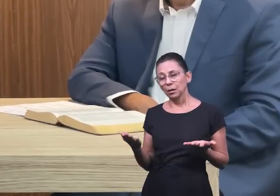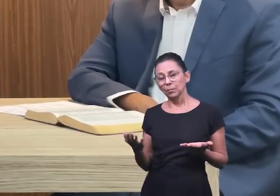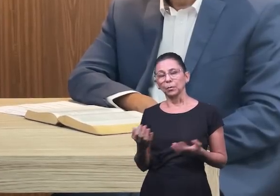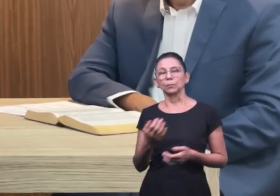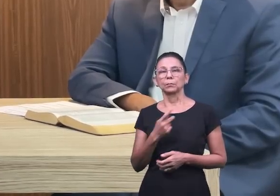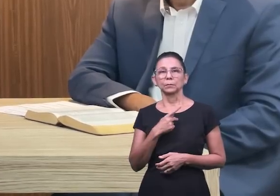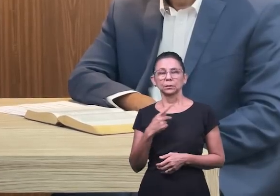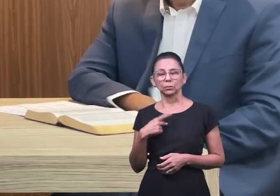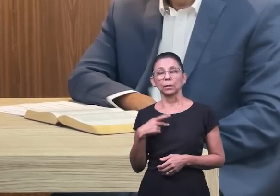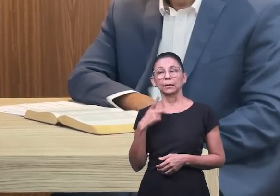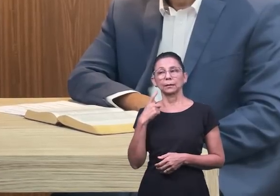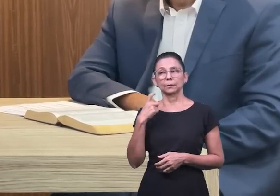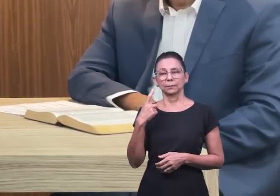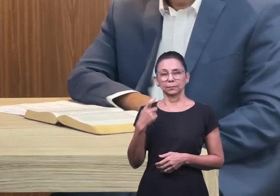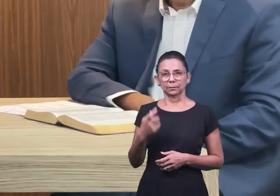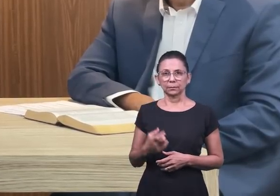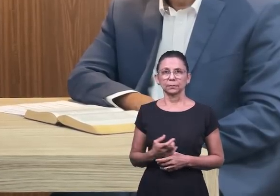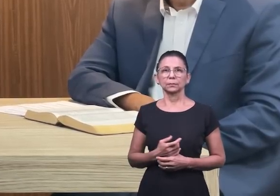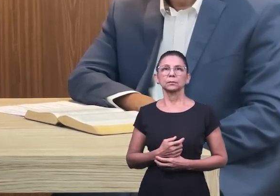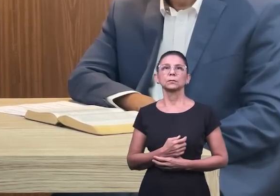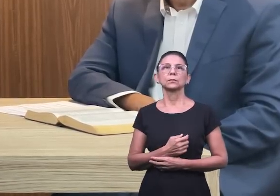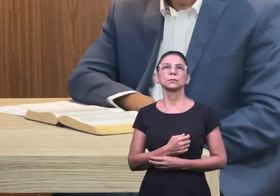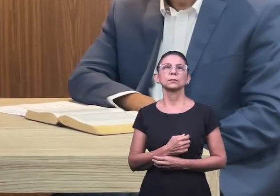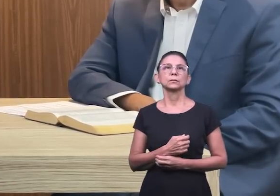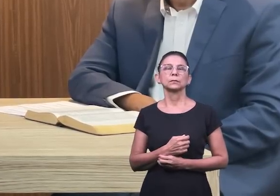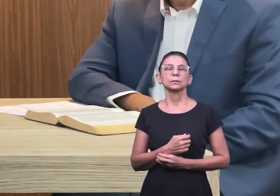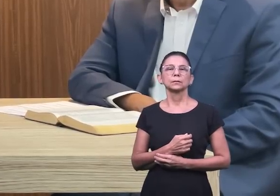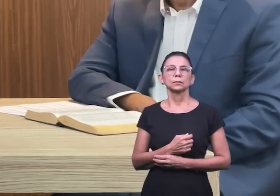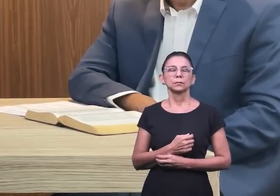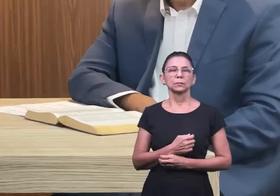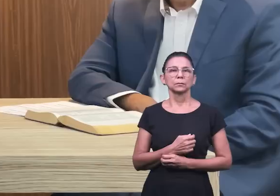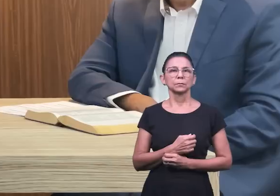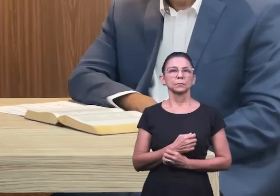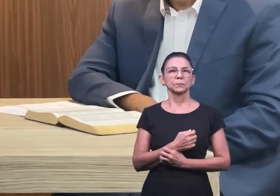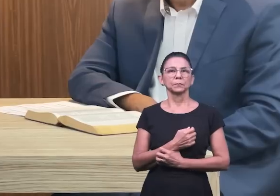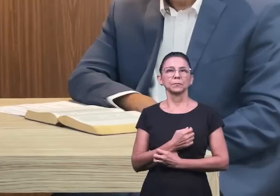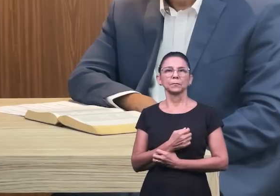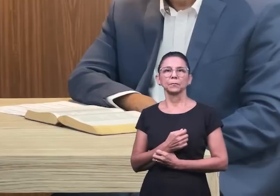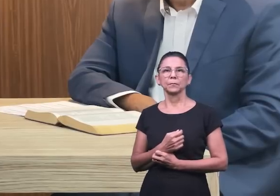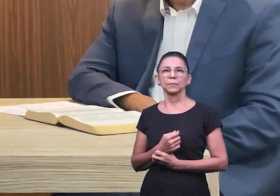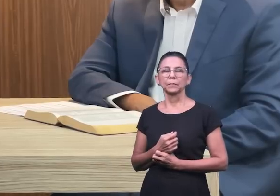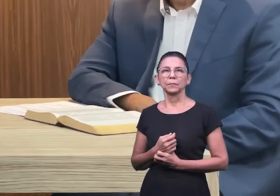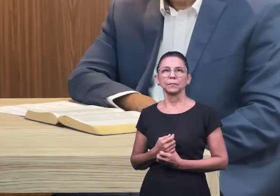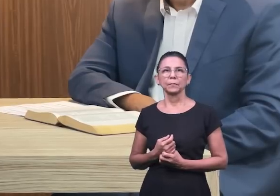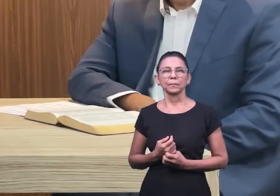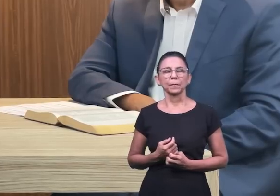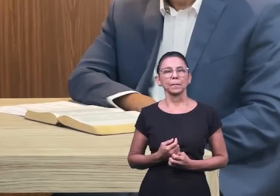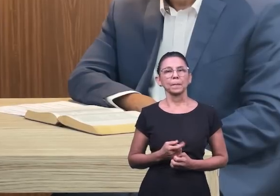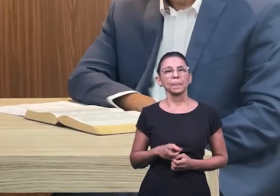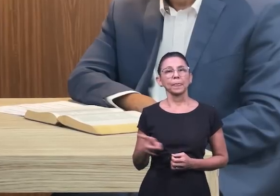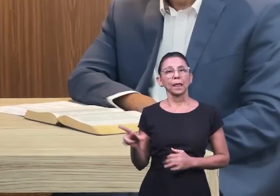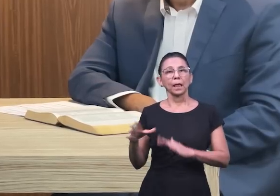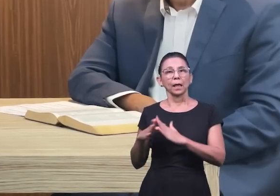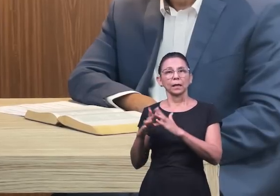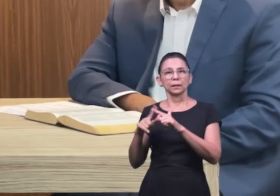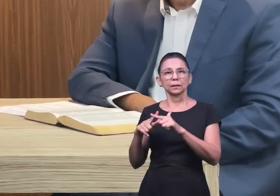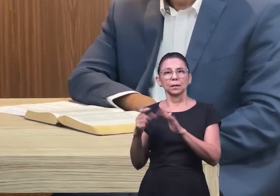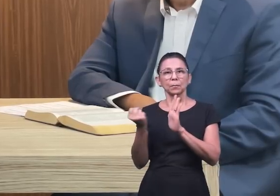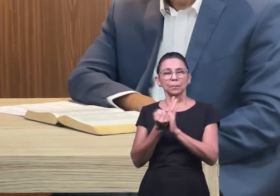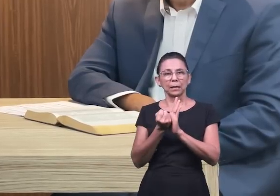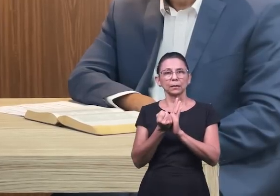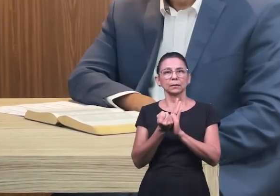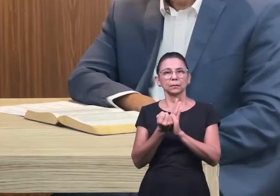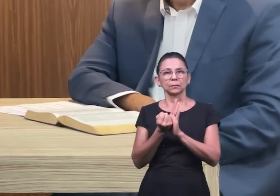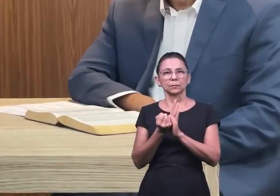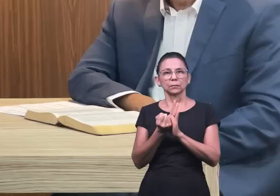sobre a resposta do João André. Sim, pastor. Essa interessante destacar é a marca, né, que a igreja tem do